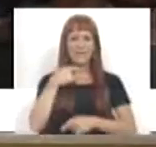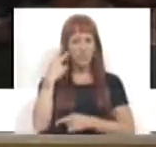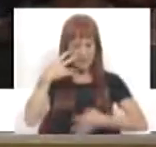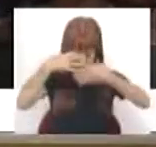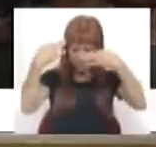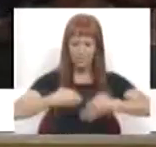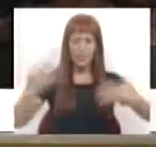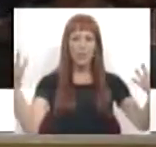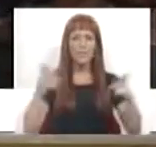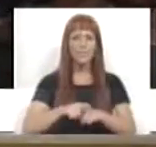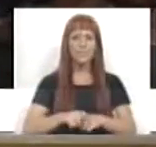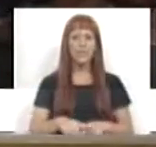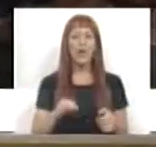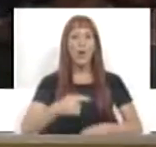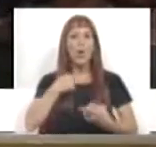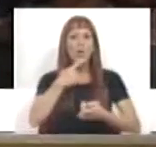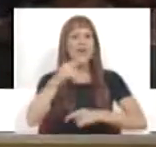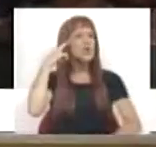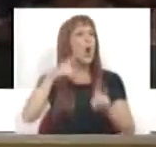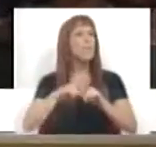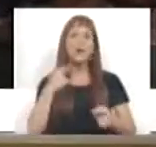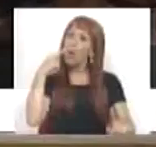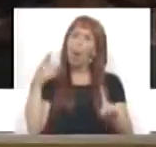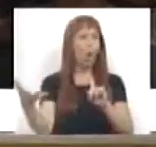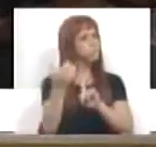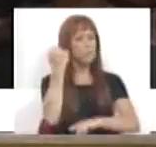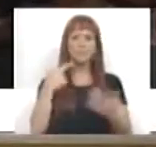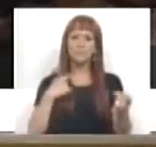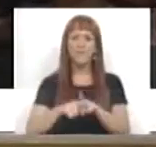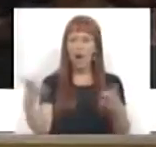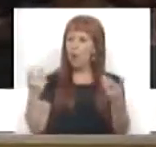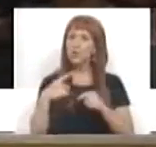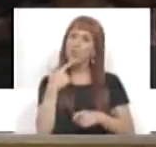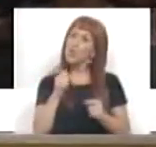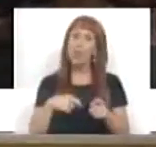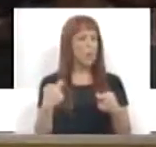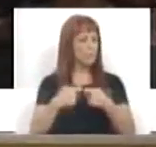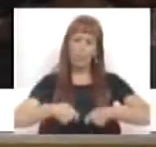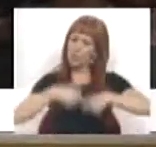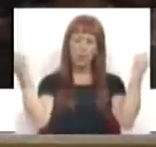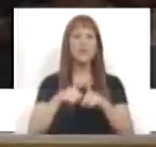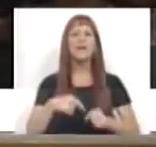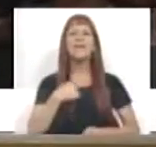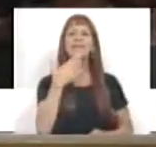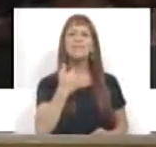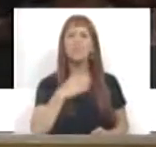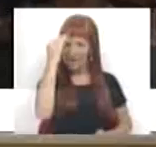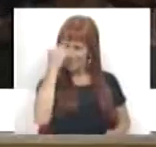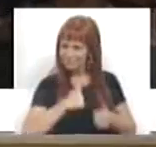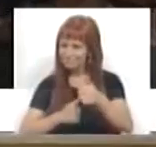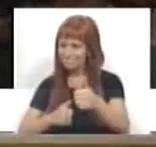vida digna. Aos que nos dizem que esses objetivos são inalcançáveis, que as contas nunca podem bater certo, agradecemos o